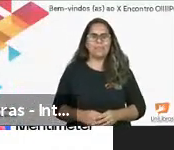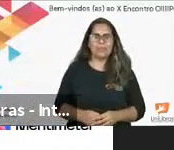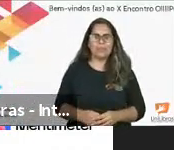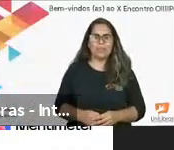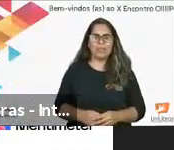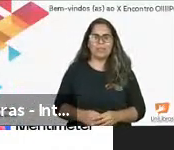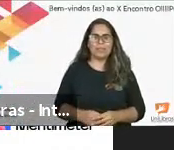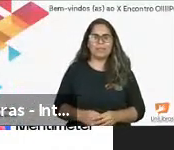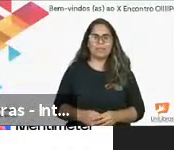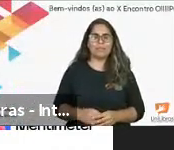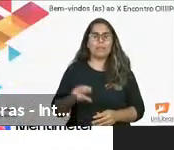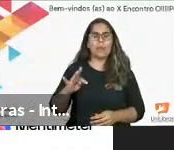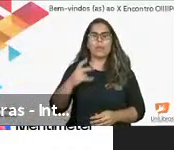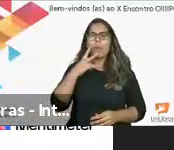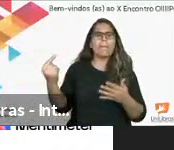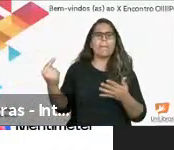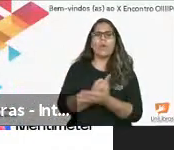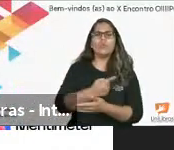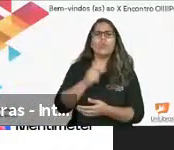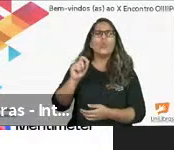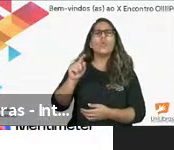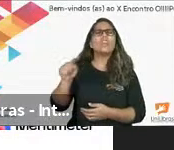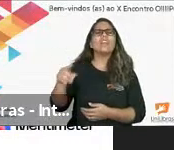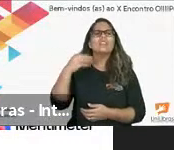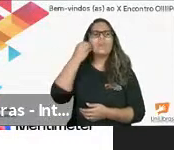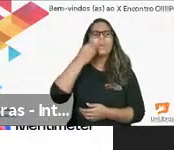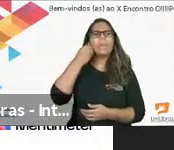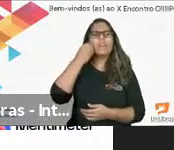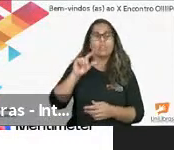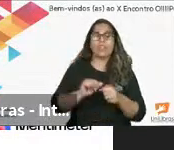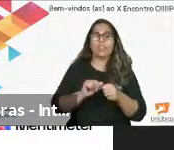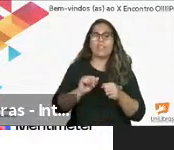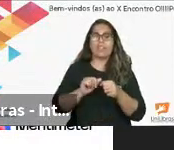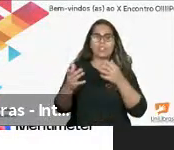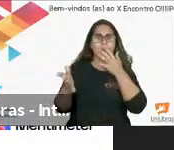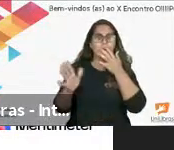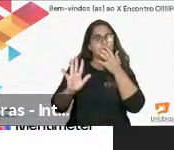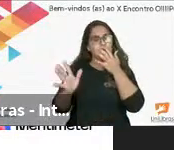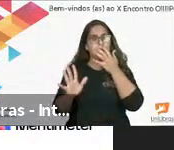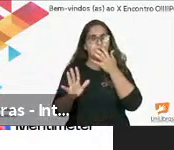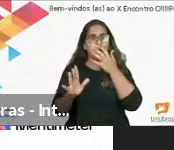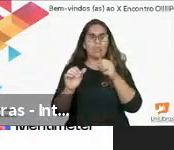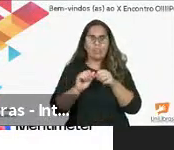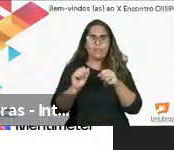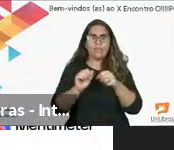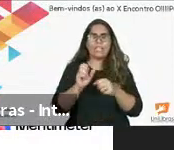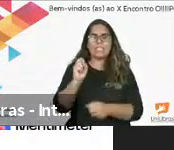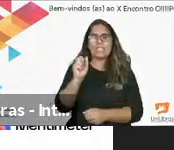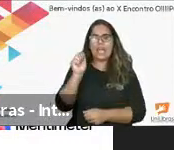E o Maturana perguntou: mas o que é essa experiência? O que ele fez? Então, ele pegou uma salamandra